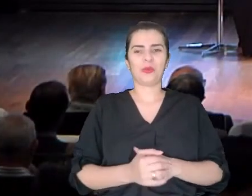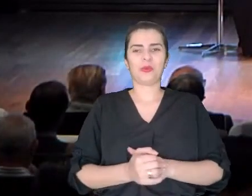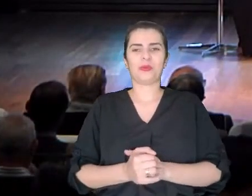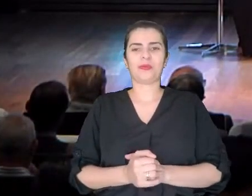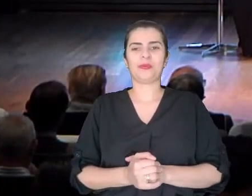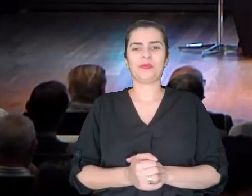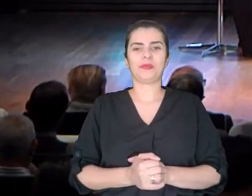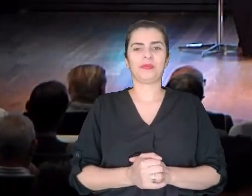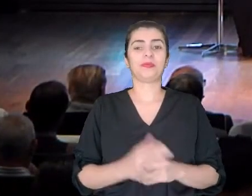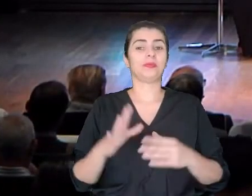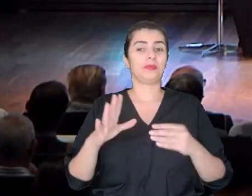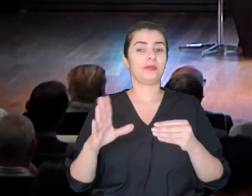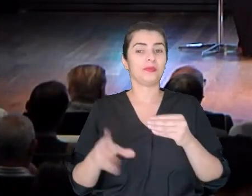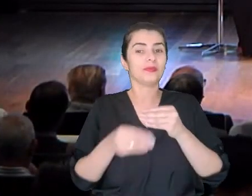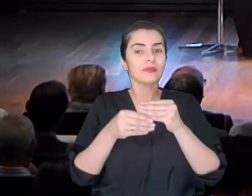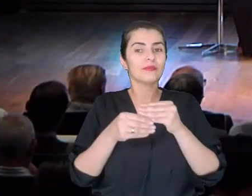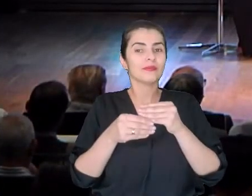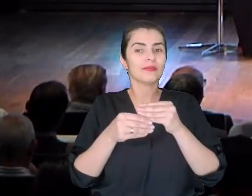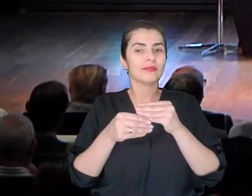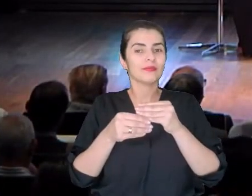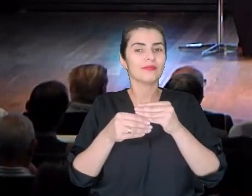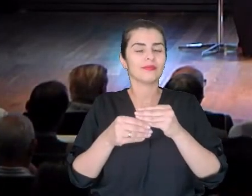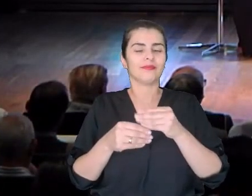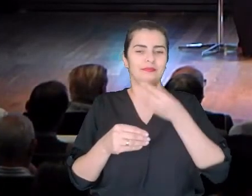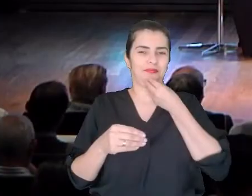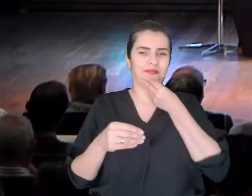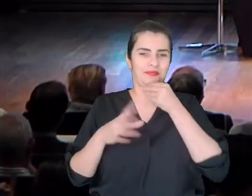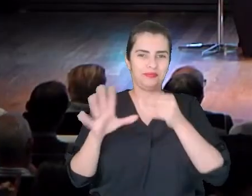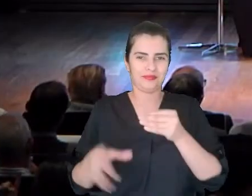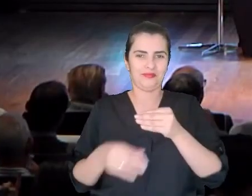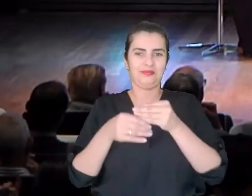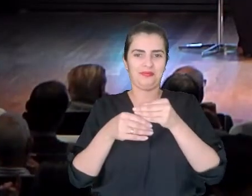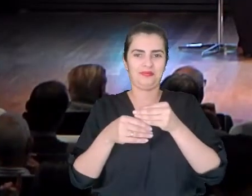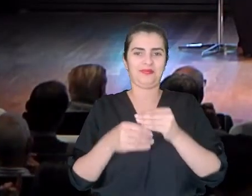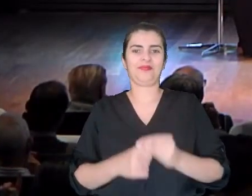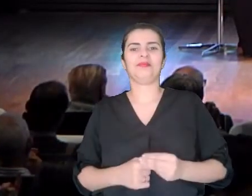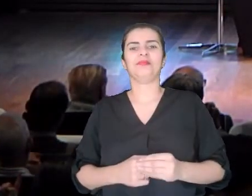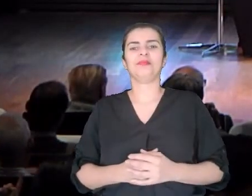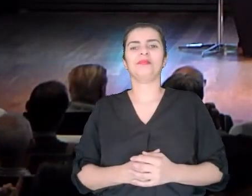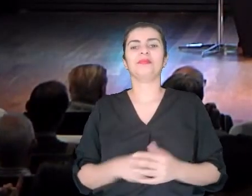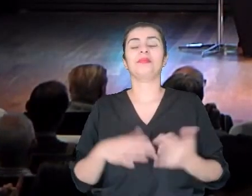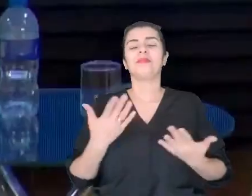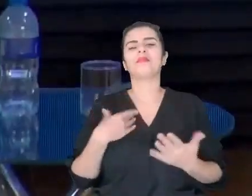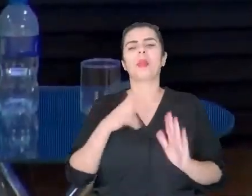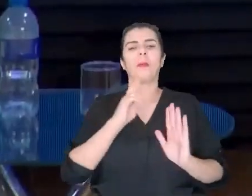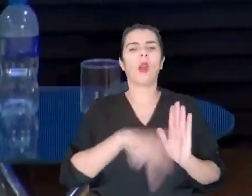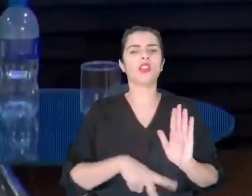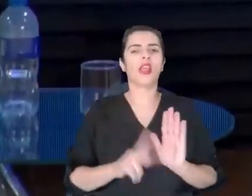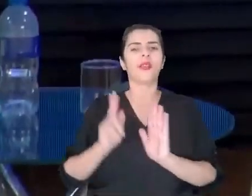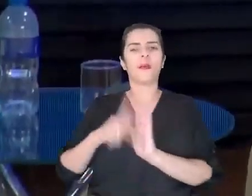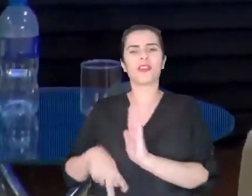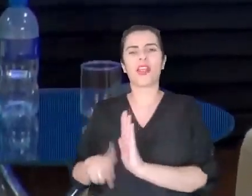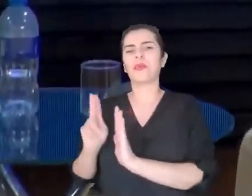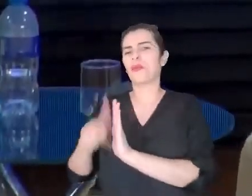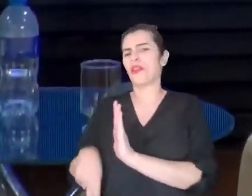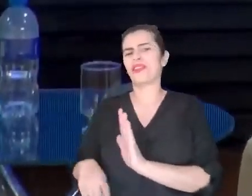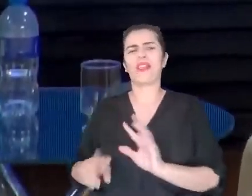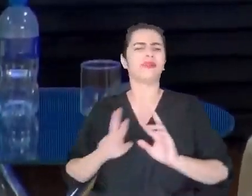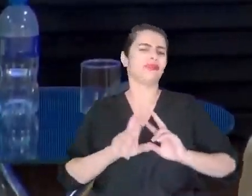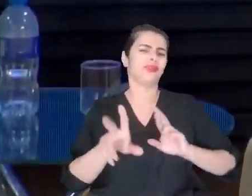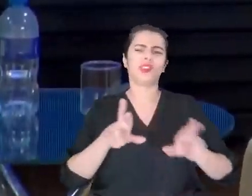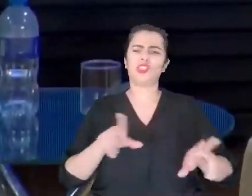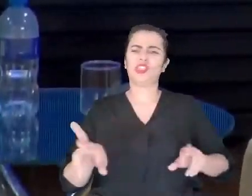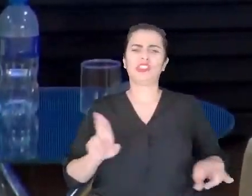Está funcionando? Só complementando, acho que cada projeto, né, é um conceito diferente, vai depender muito